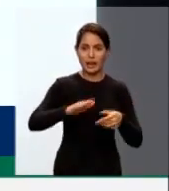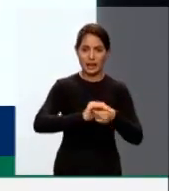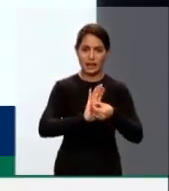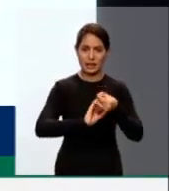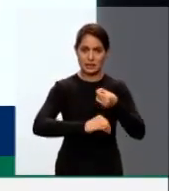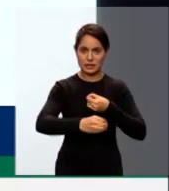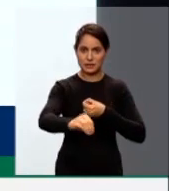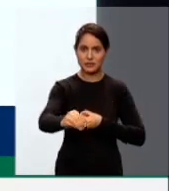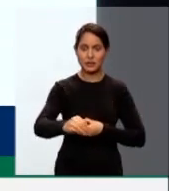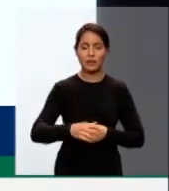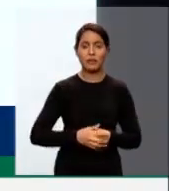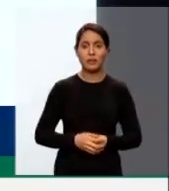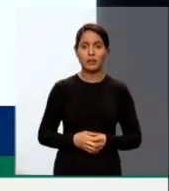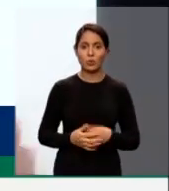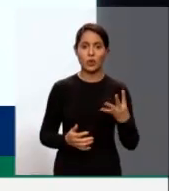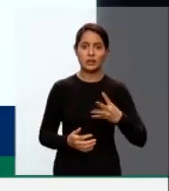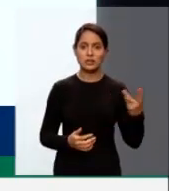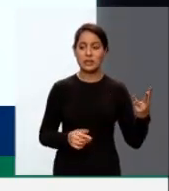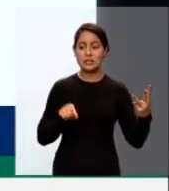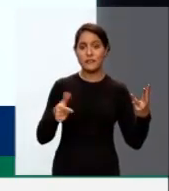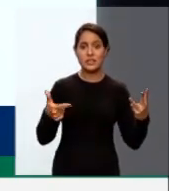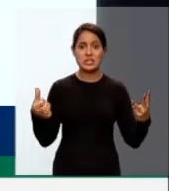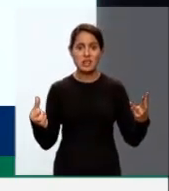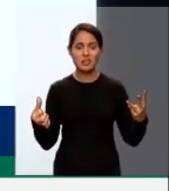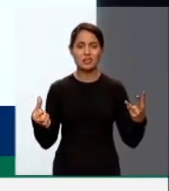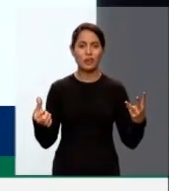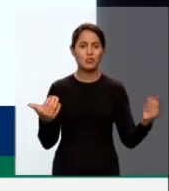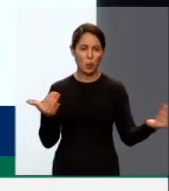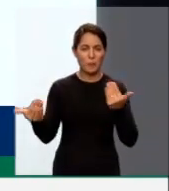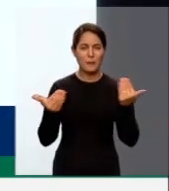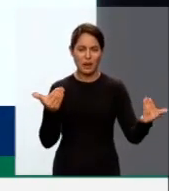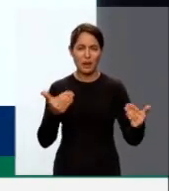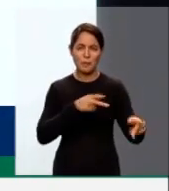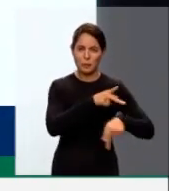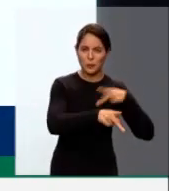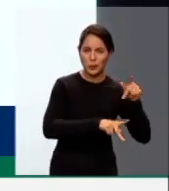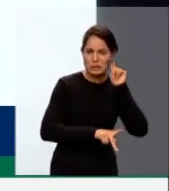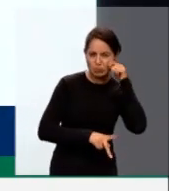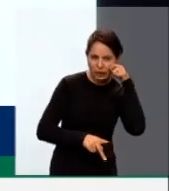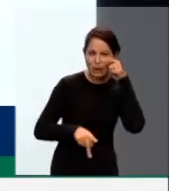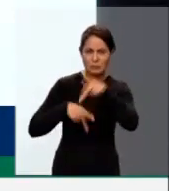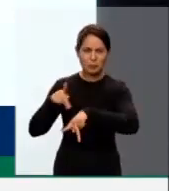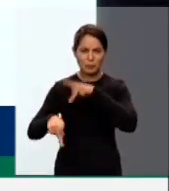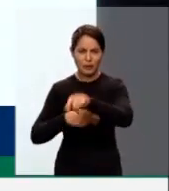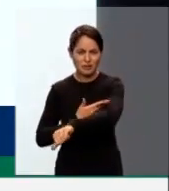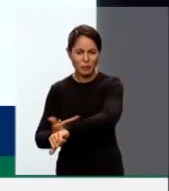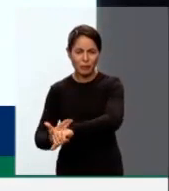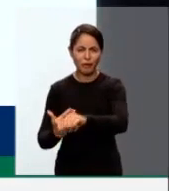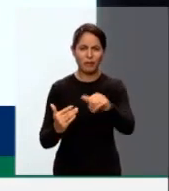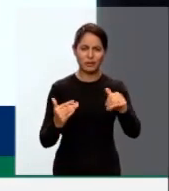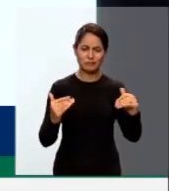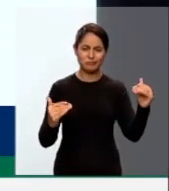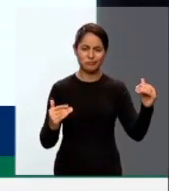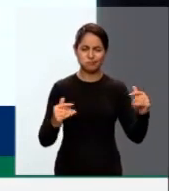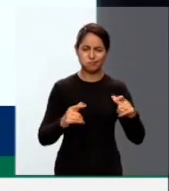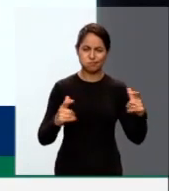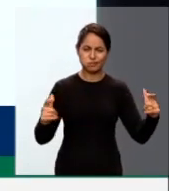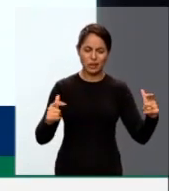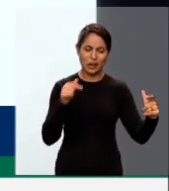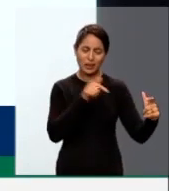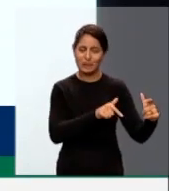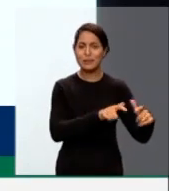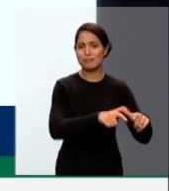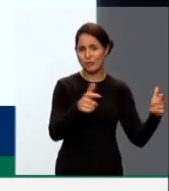enquanto 26% da população branca. Eu digo isso porque a gente precisa enfrentar esse cenário, um cenário que o corpo negro é um